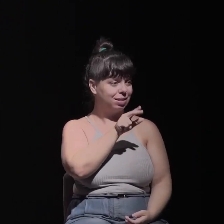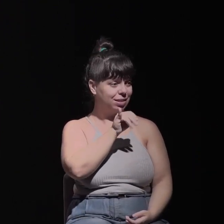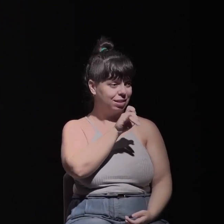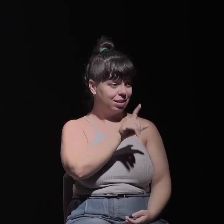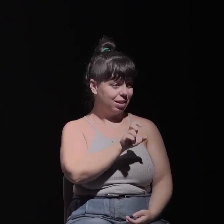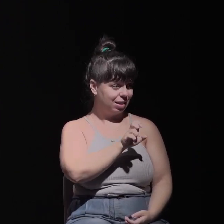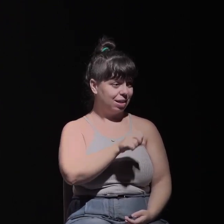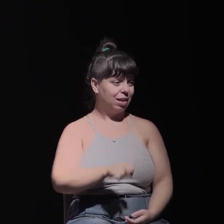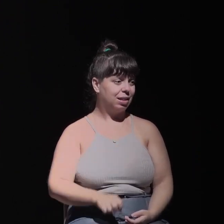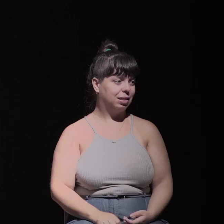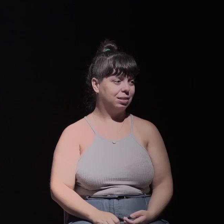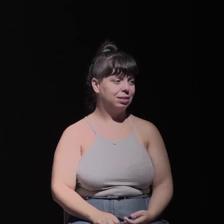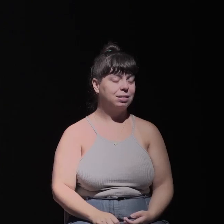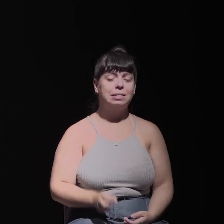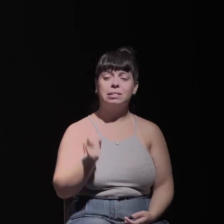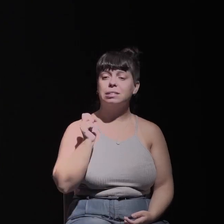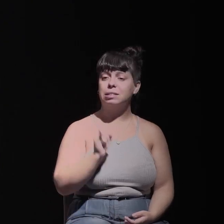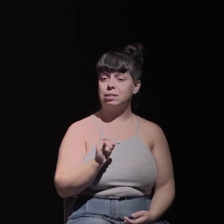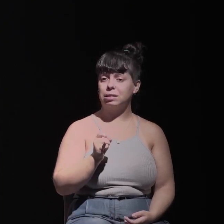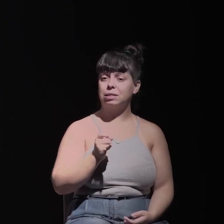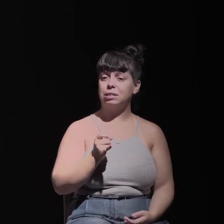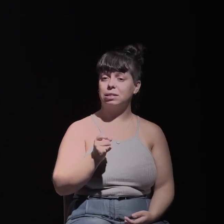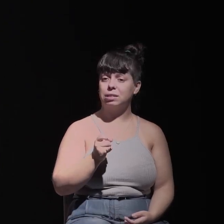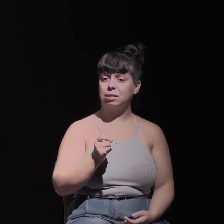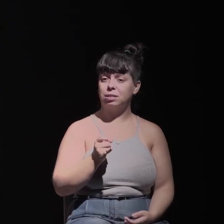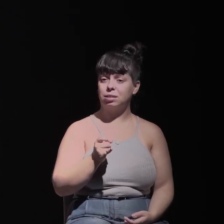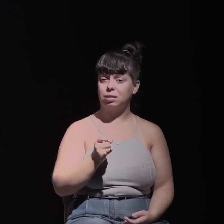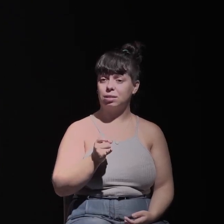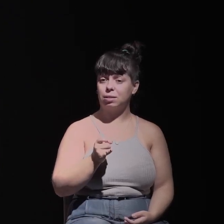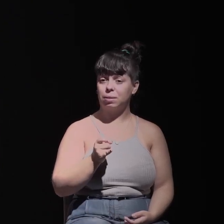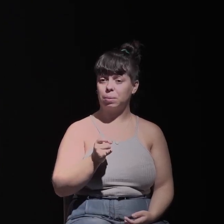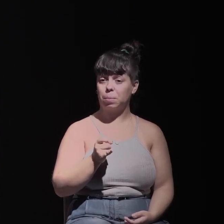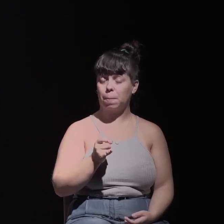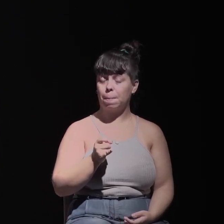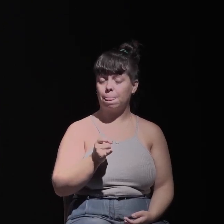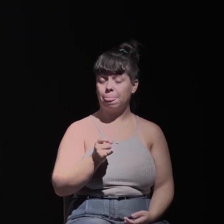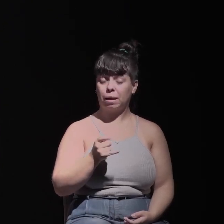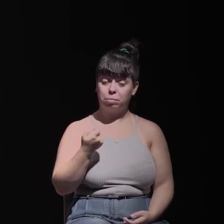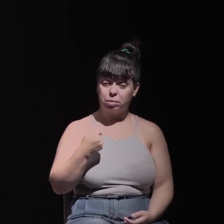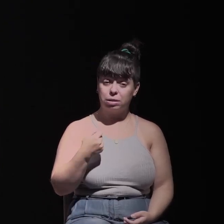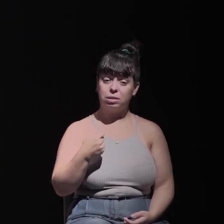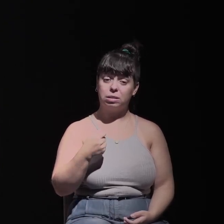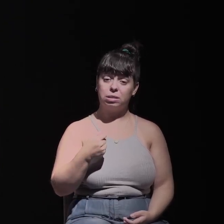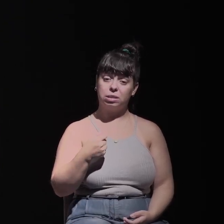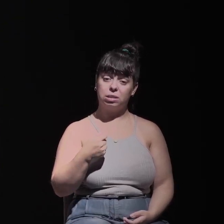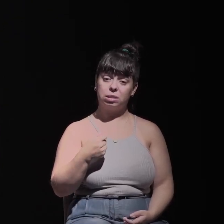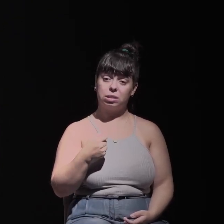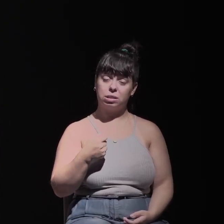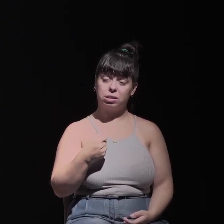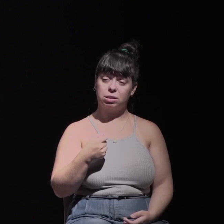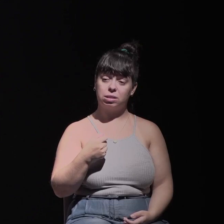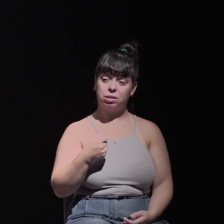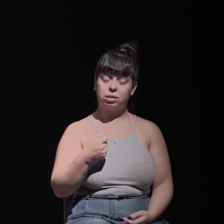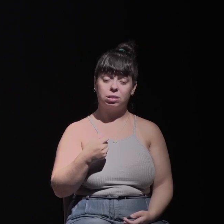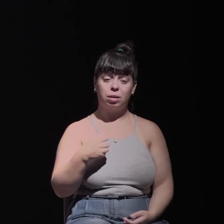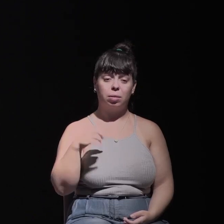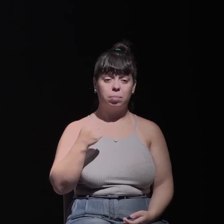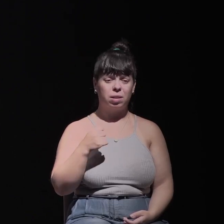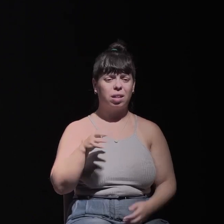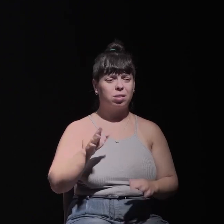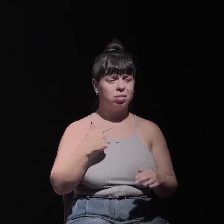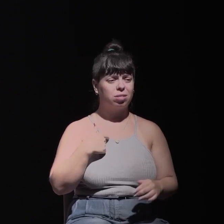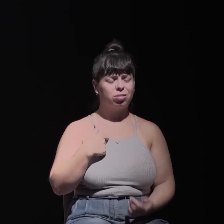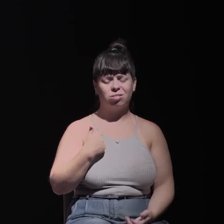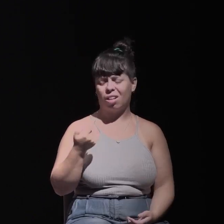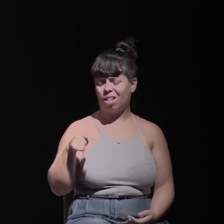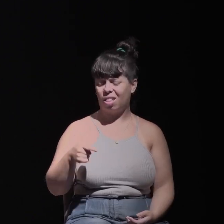Se a gente se dignificar, porque é isso, às vezes a gente está muito jogada lá embaixo, acha que recuperar